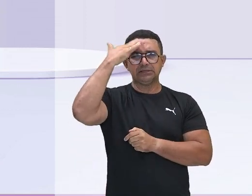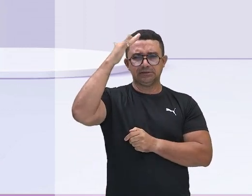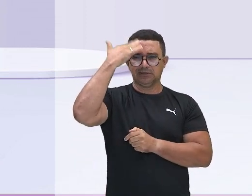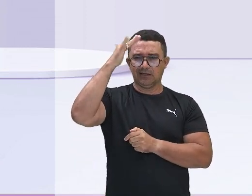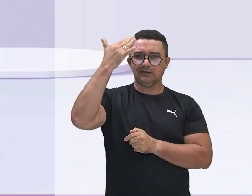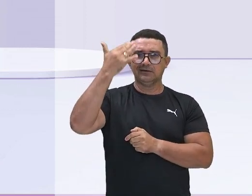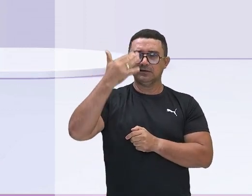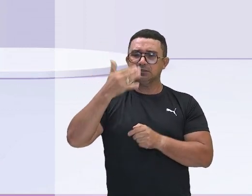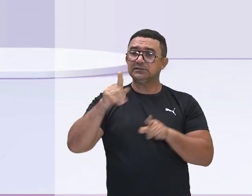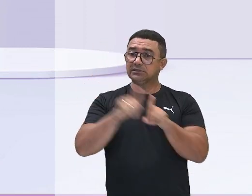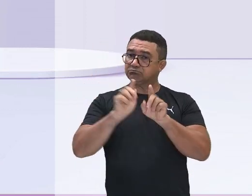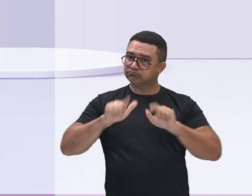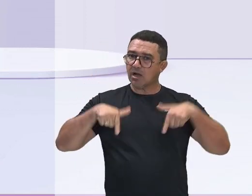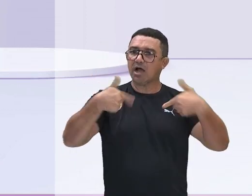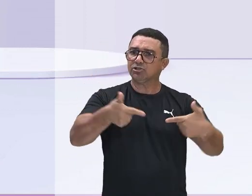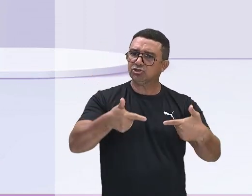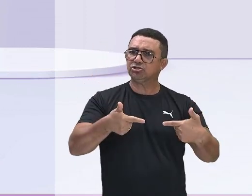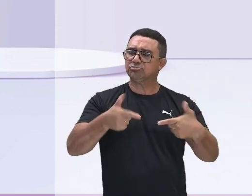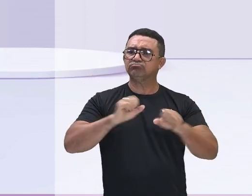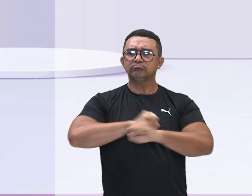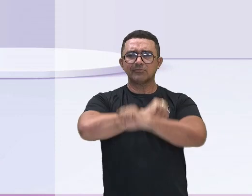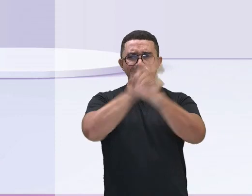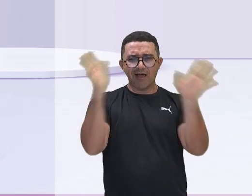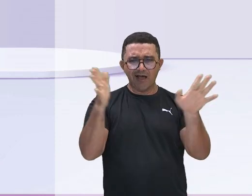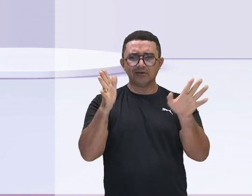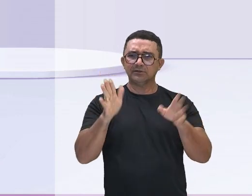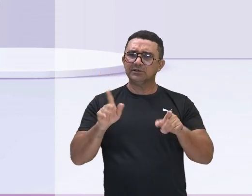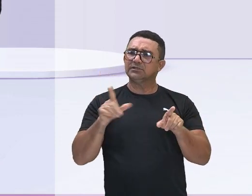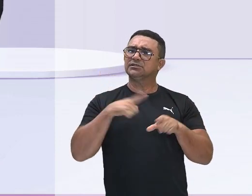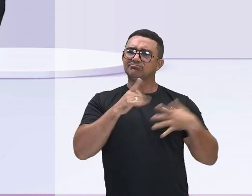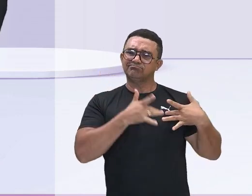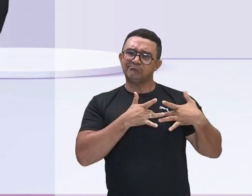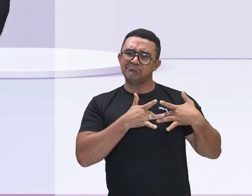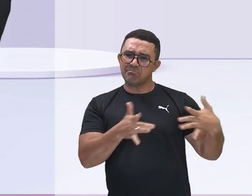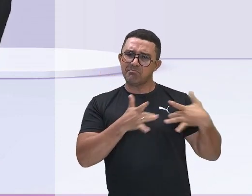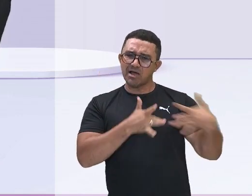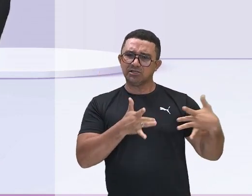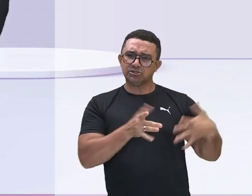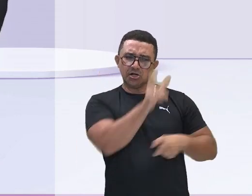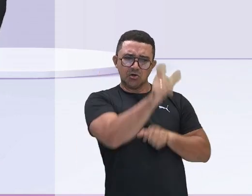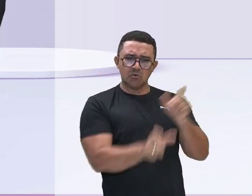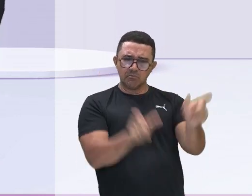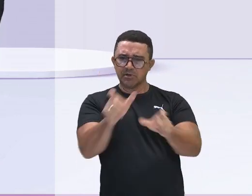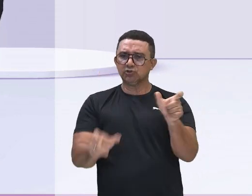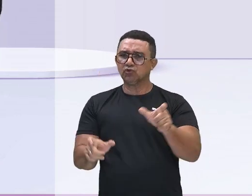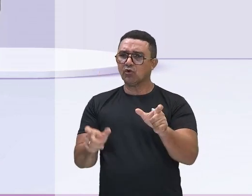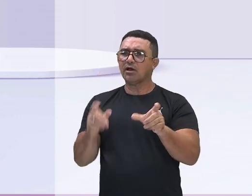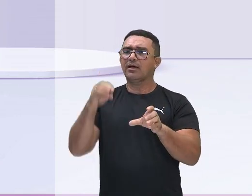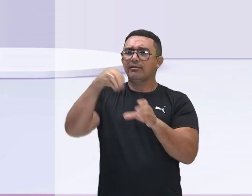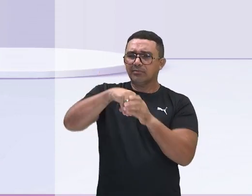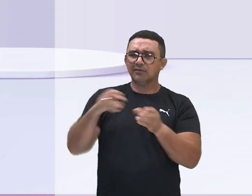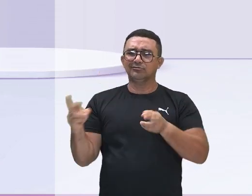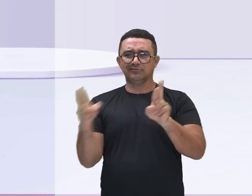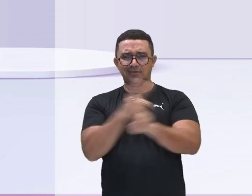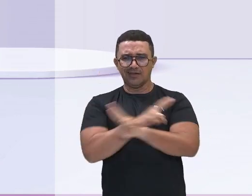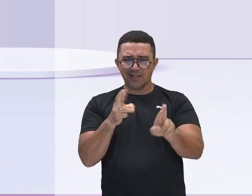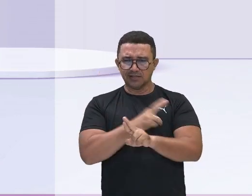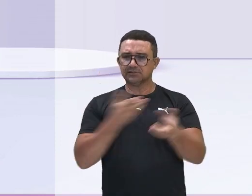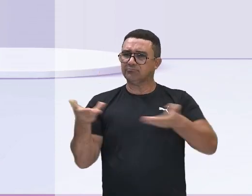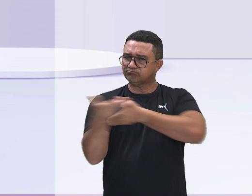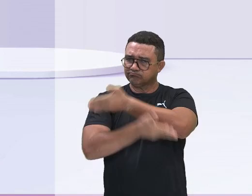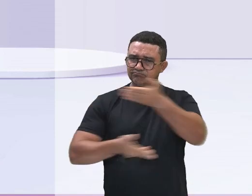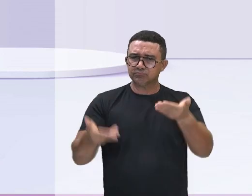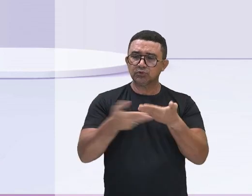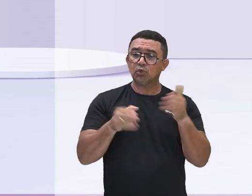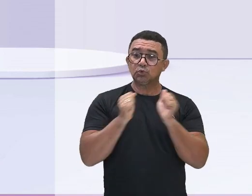e agir com clareza e compaixão em todas as nossas interações. Juntos, podemos